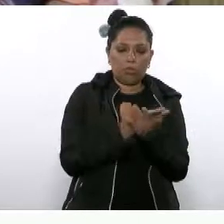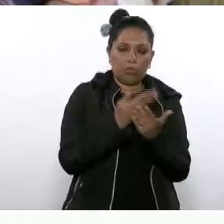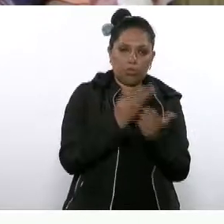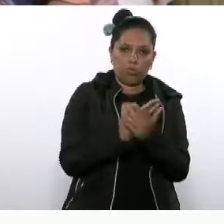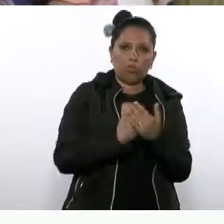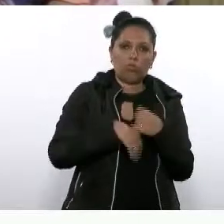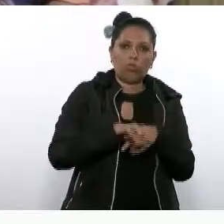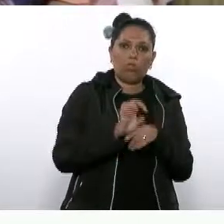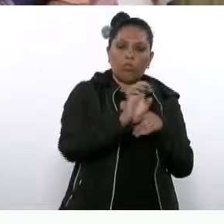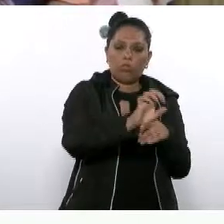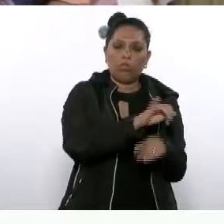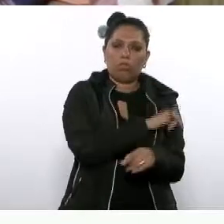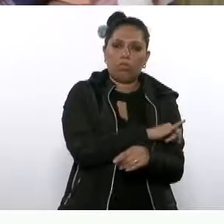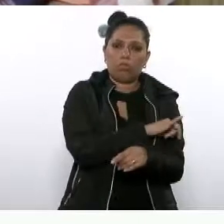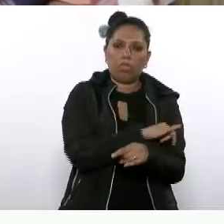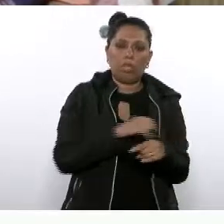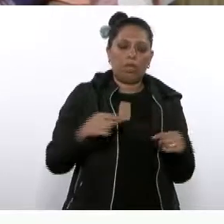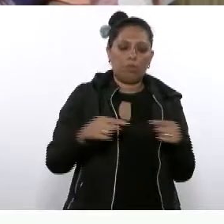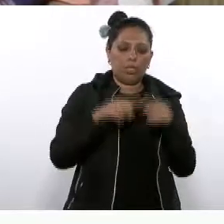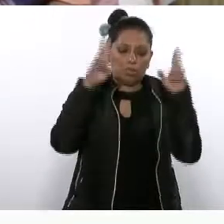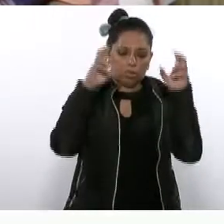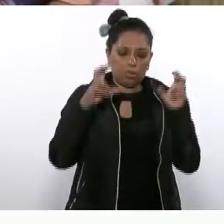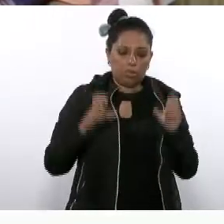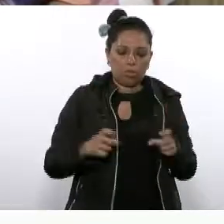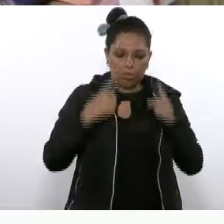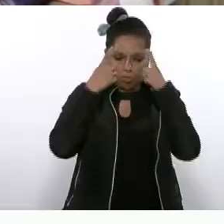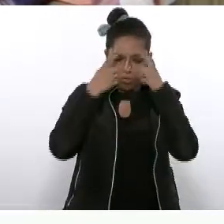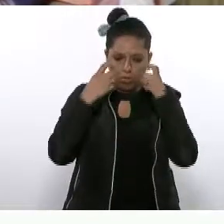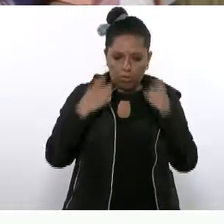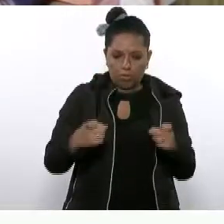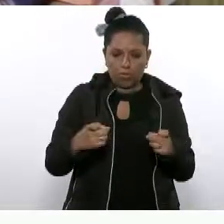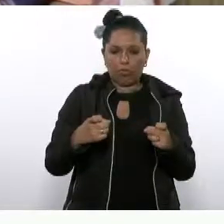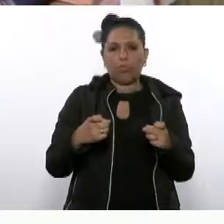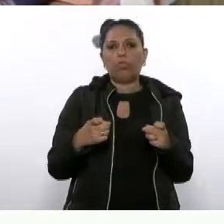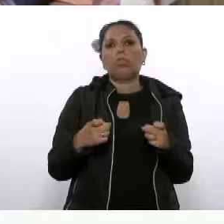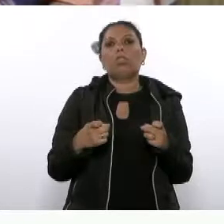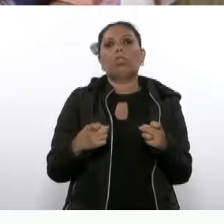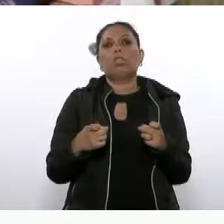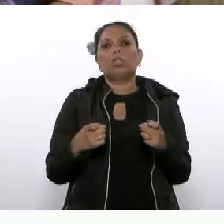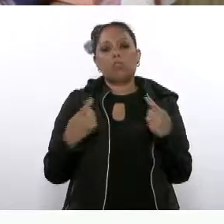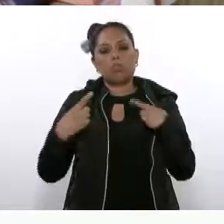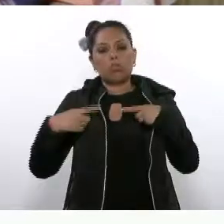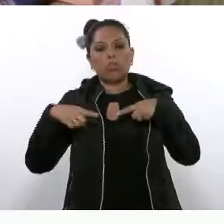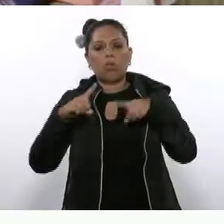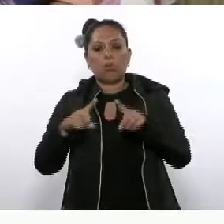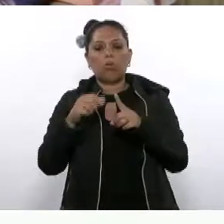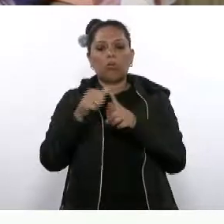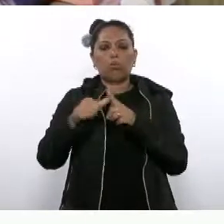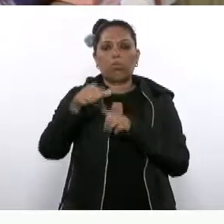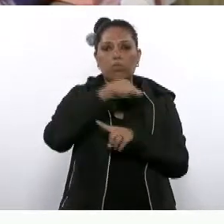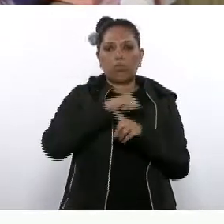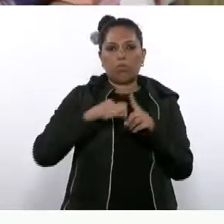de Janeiro sobre a temática violência de gênero, com foco na luta contra o feminicídio.